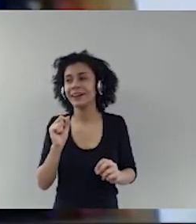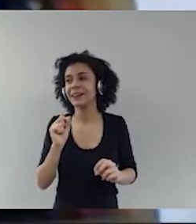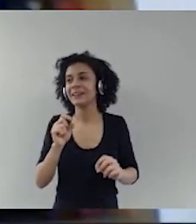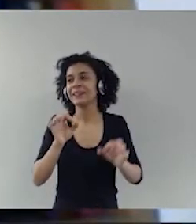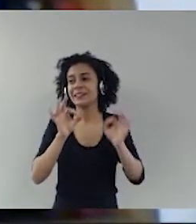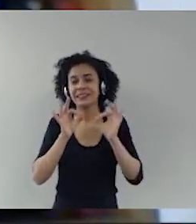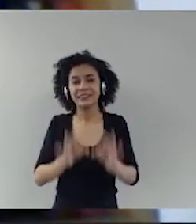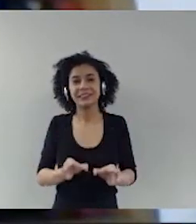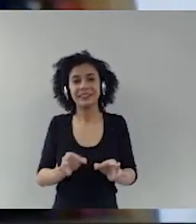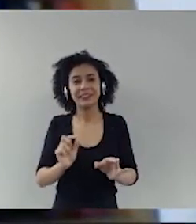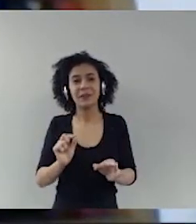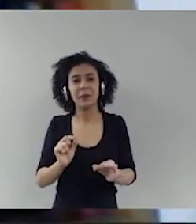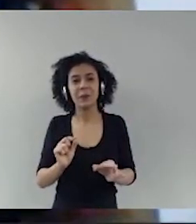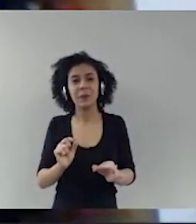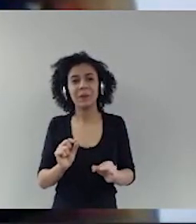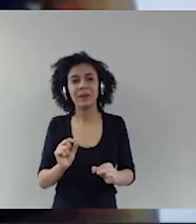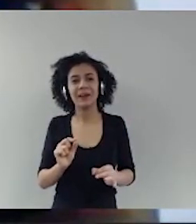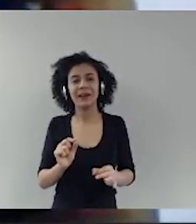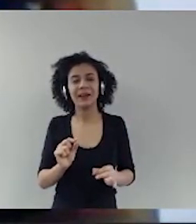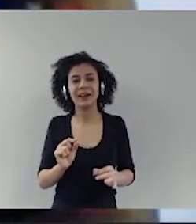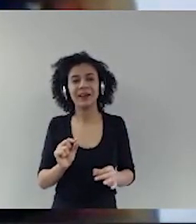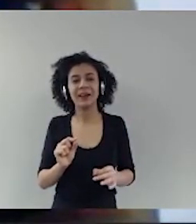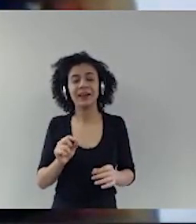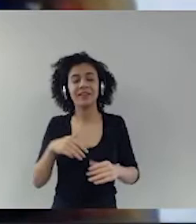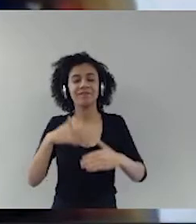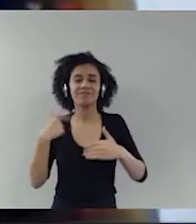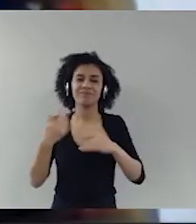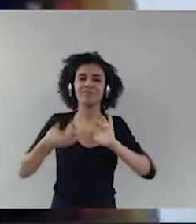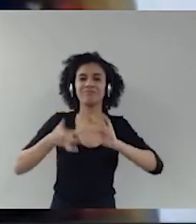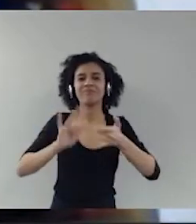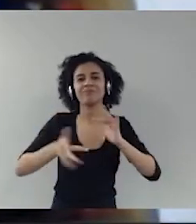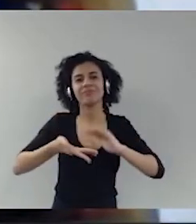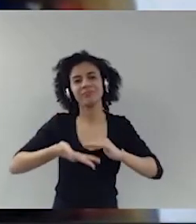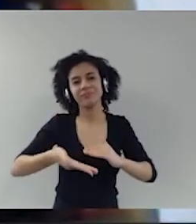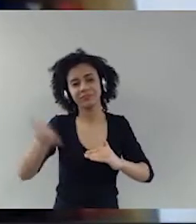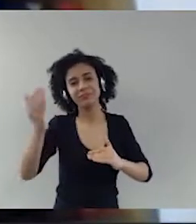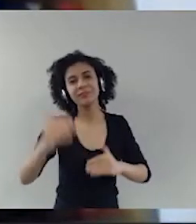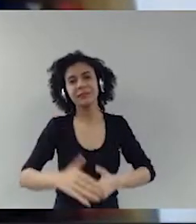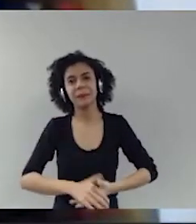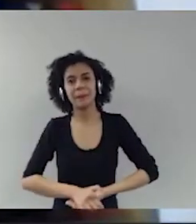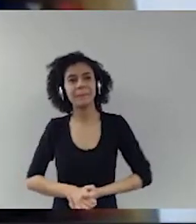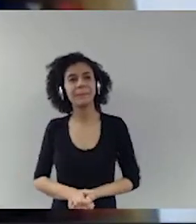certeza, a nossa relação daqui para frente.